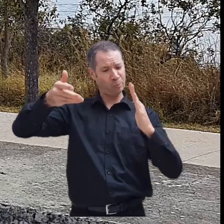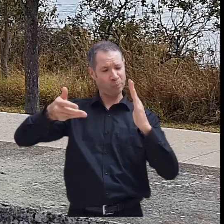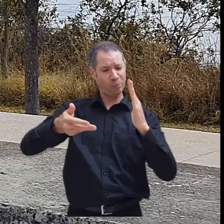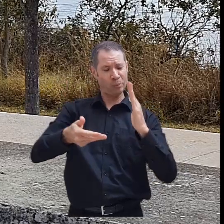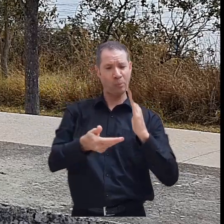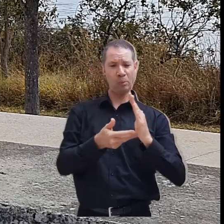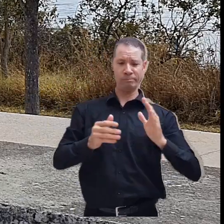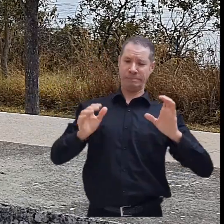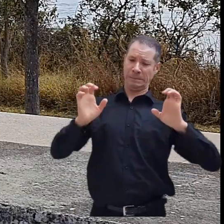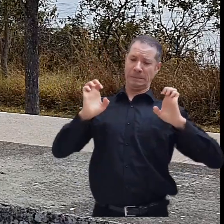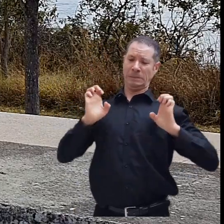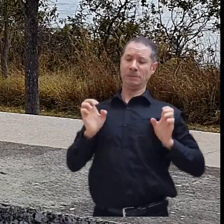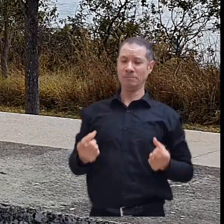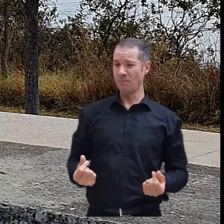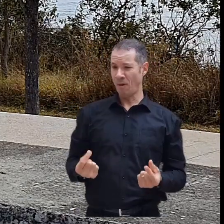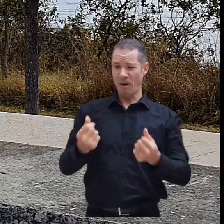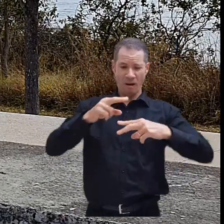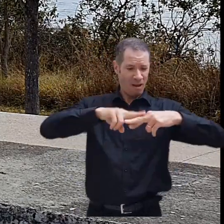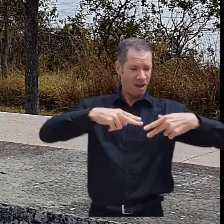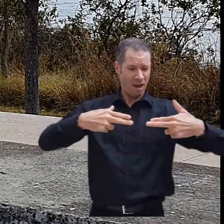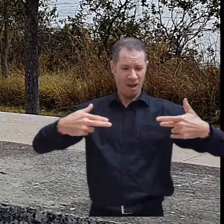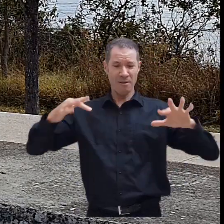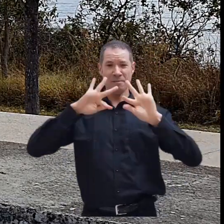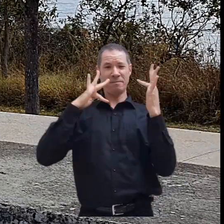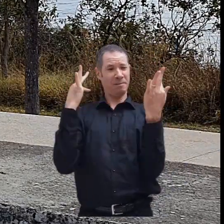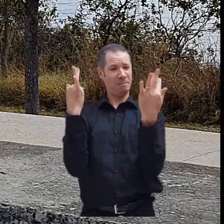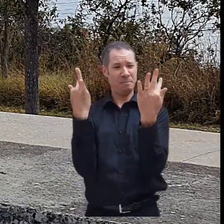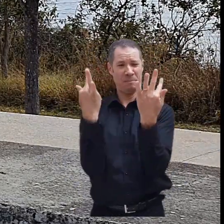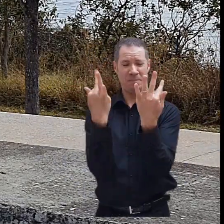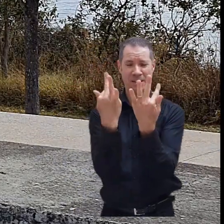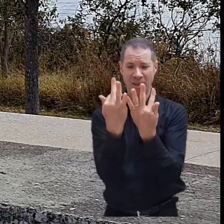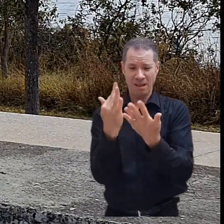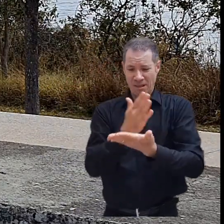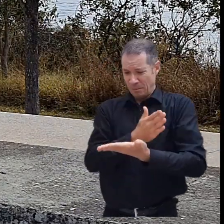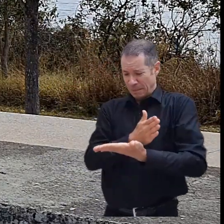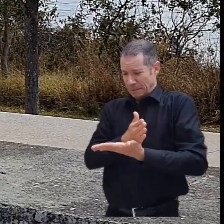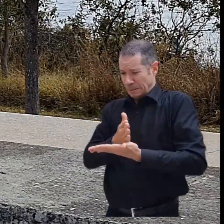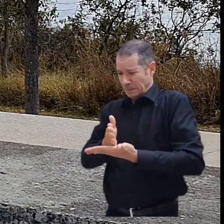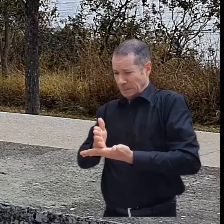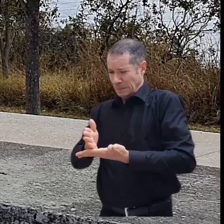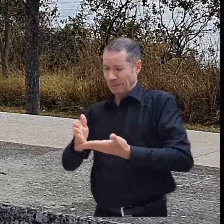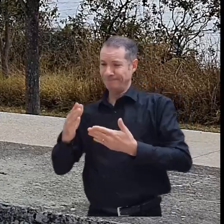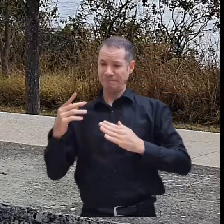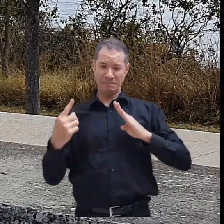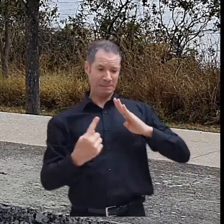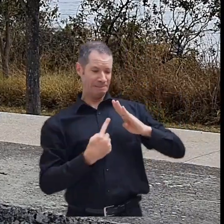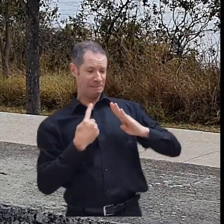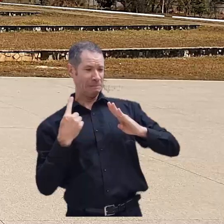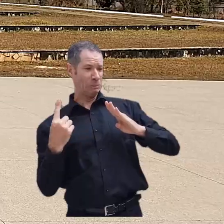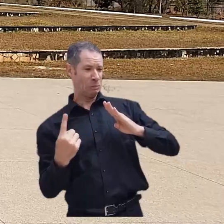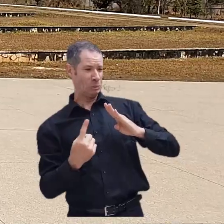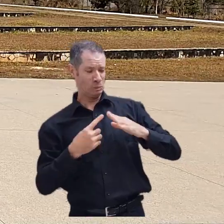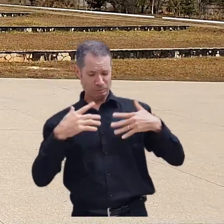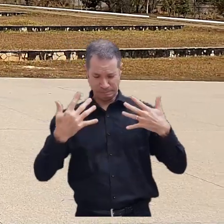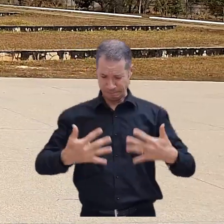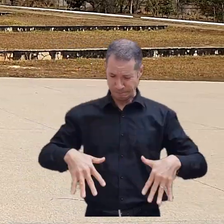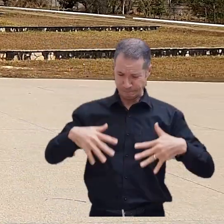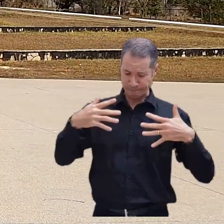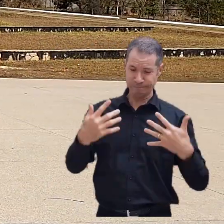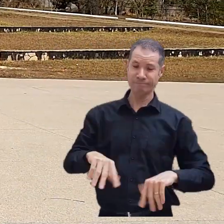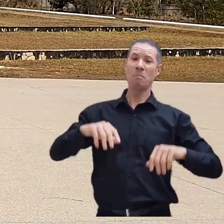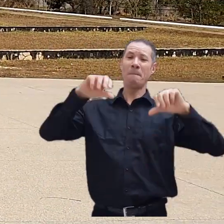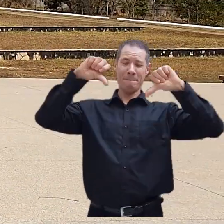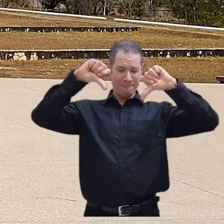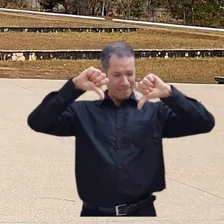seus bens, sua família. Começou a se desfazer, e o